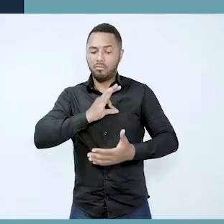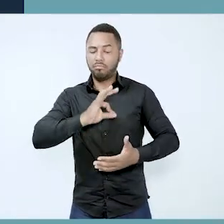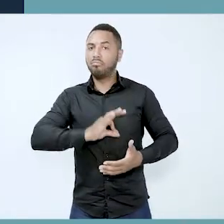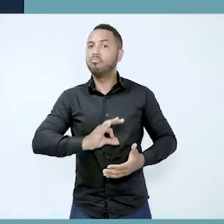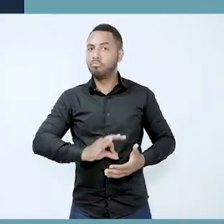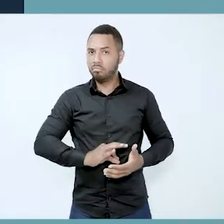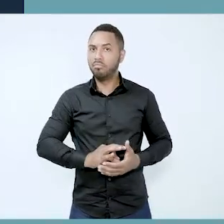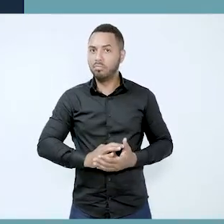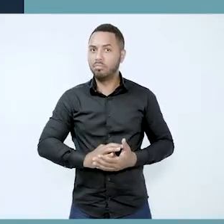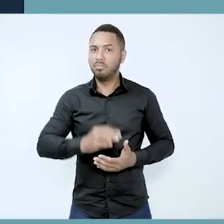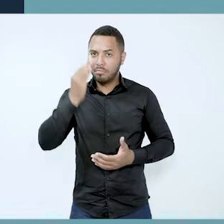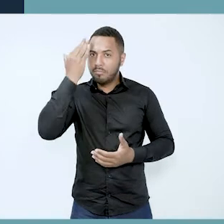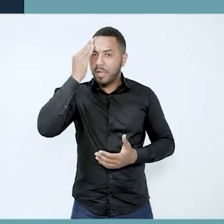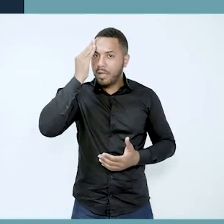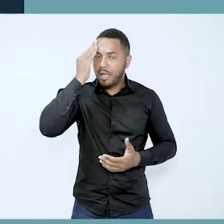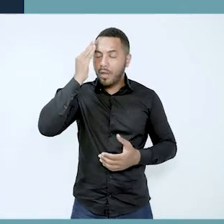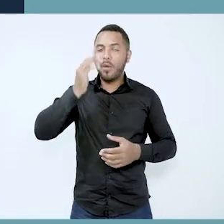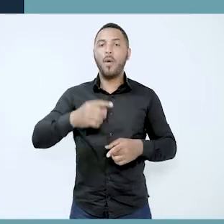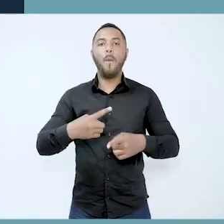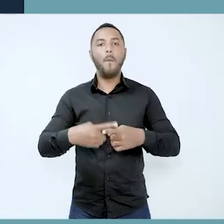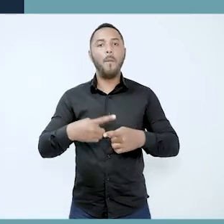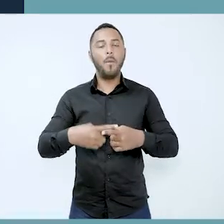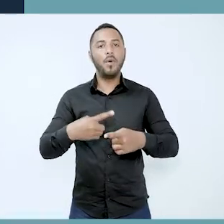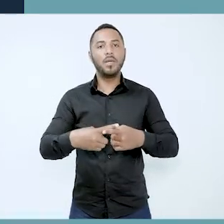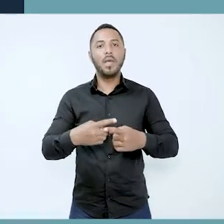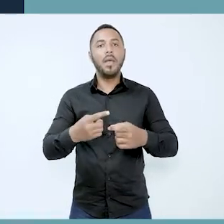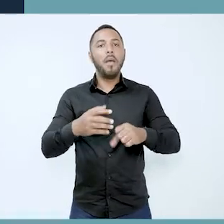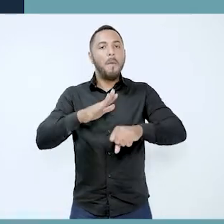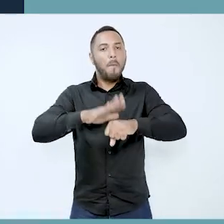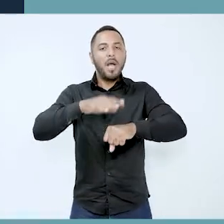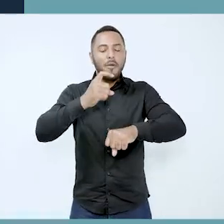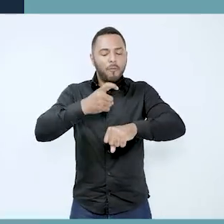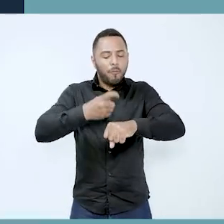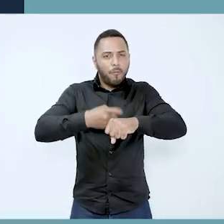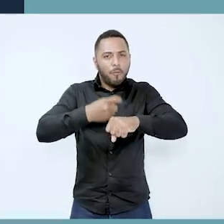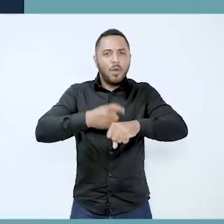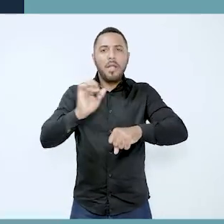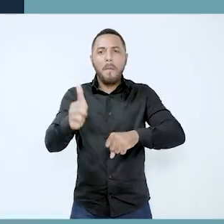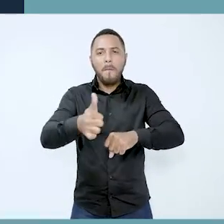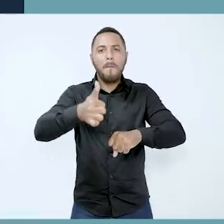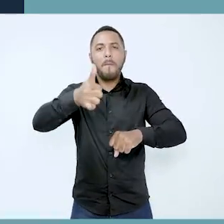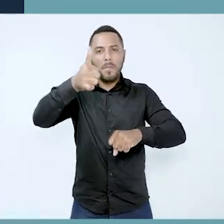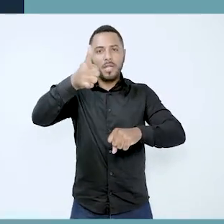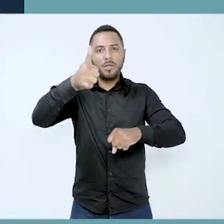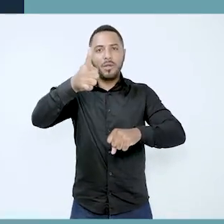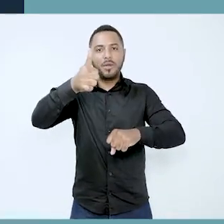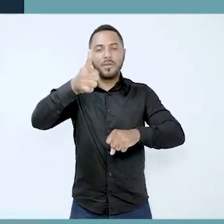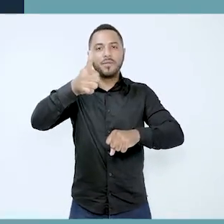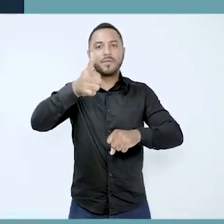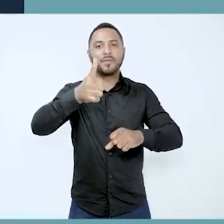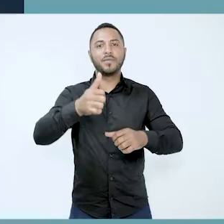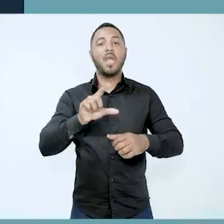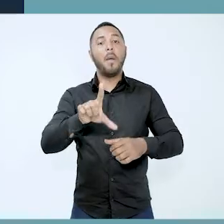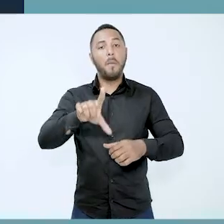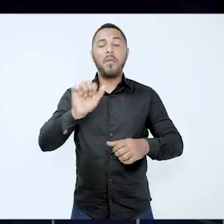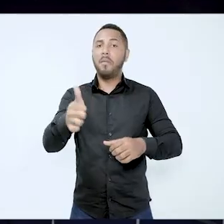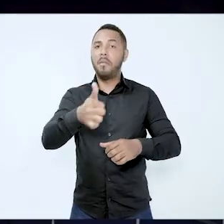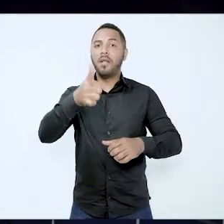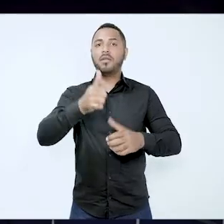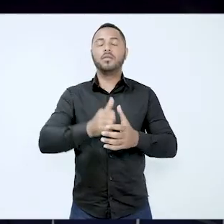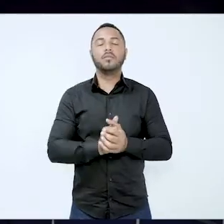comprá-los, começavam pela sua robustez e pela potência de seus chutes, a ganhar nossa